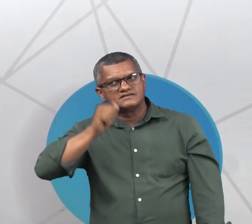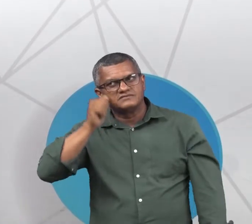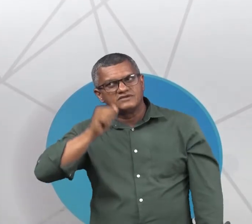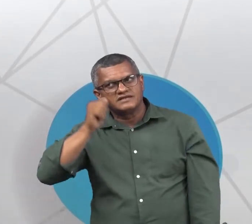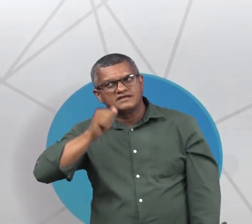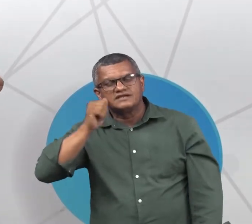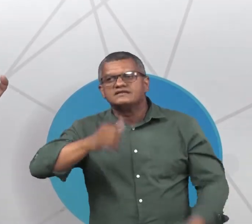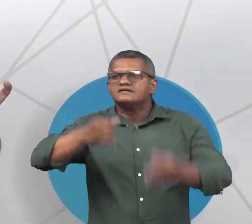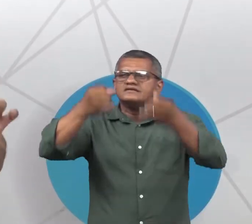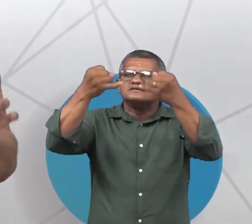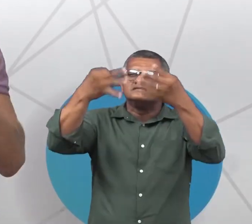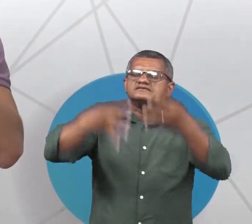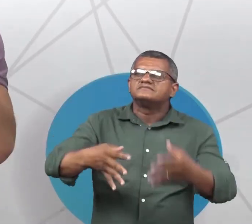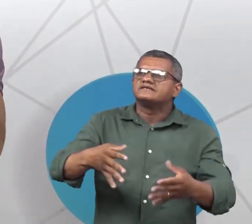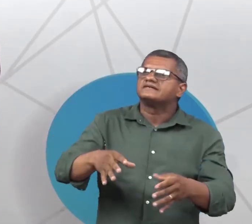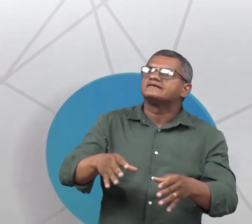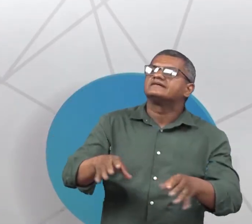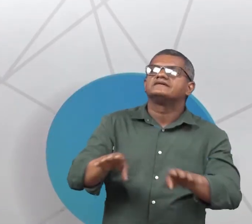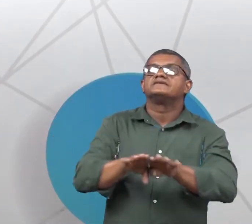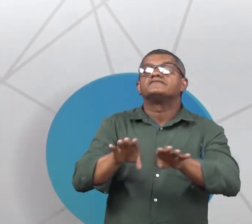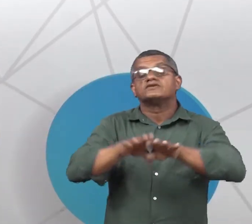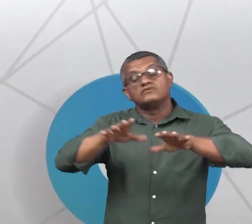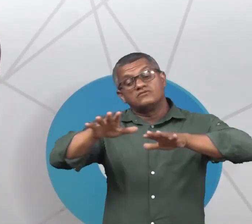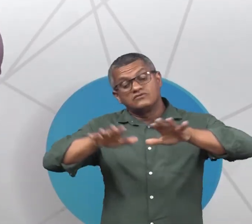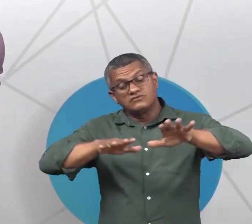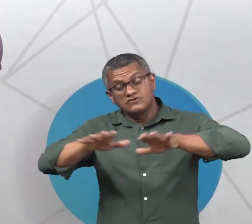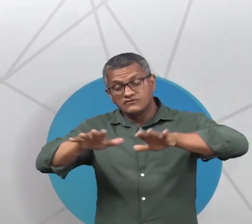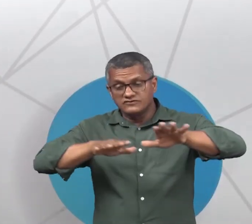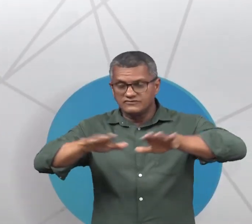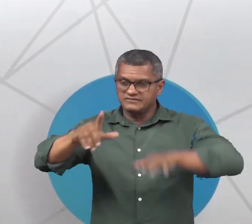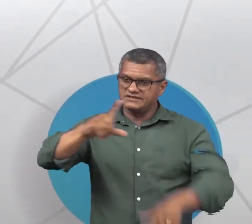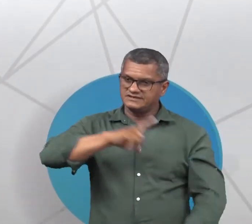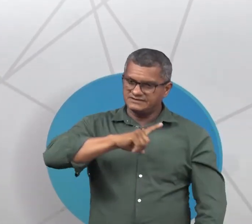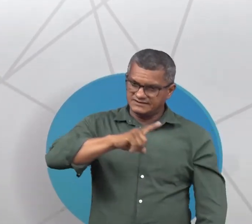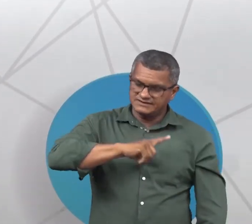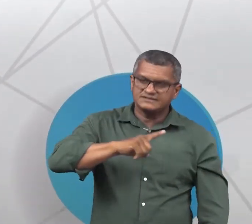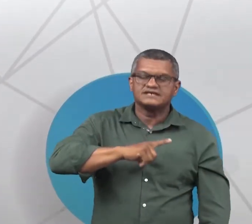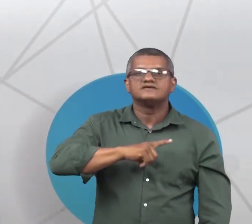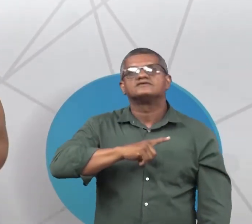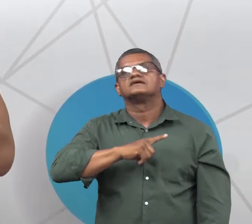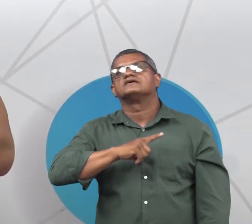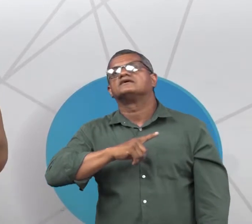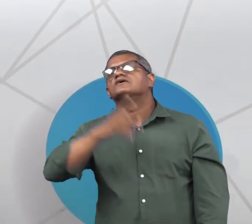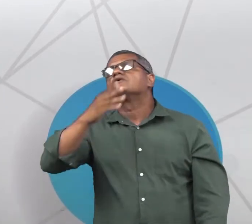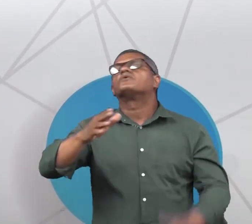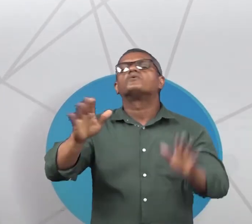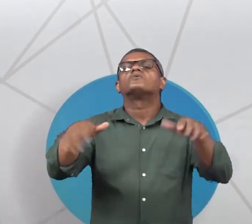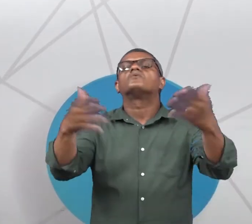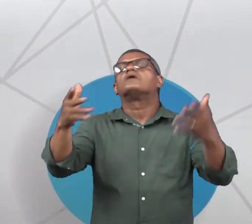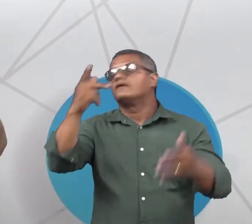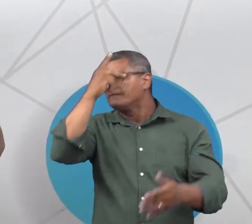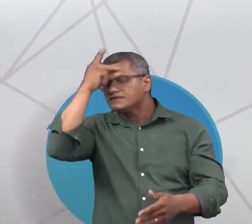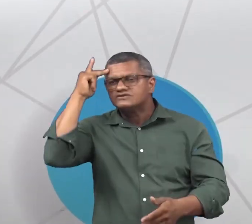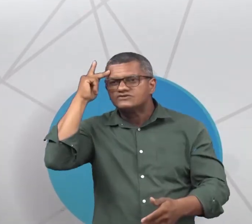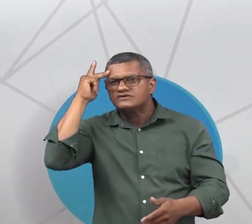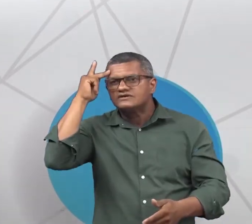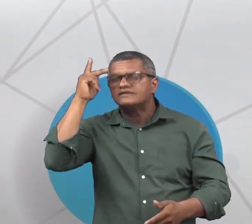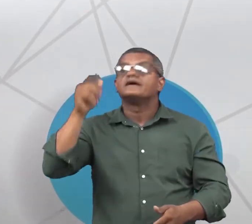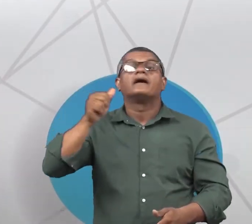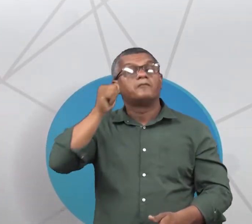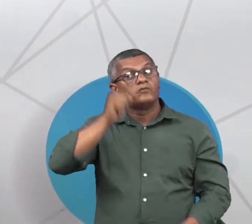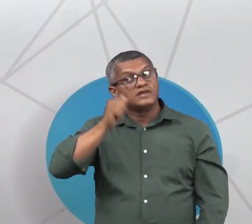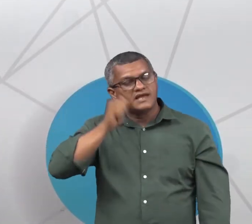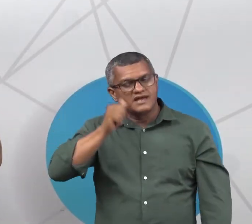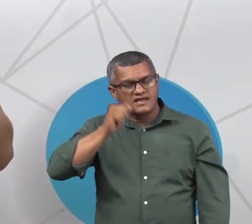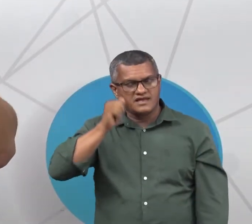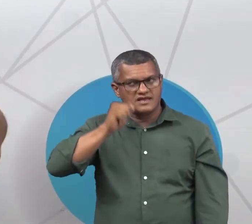tratando especificamente de um movimento que tem qual público? Acertou você que pensou que é justamente